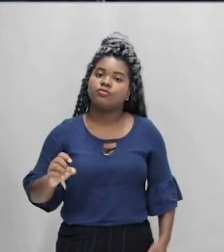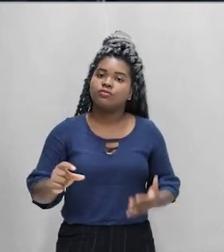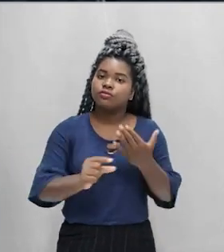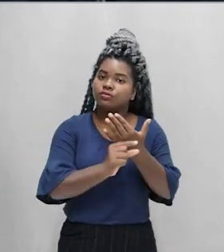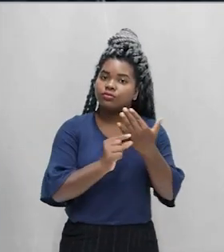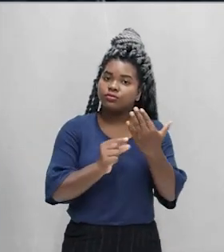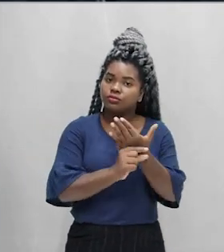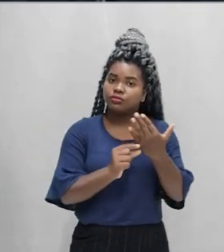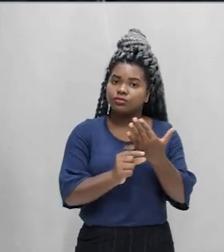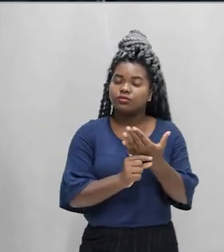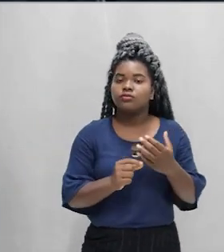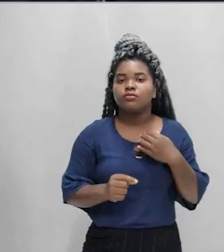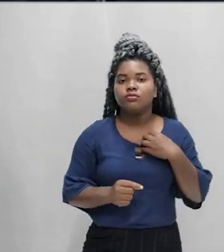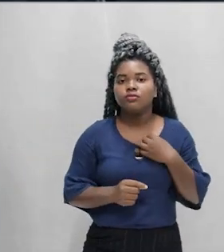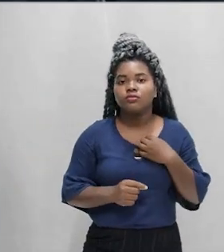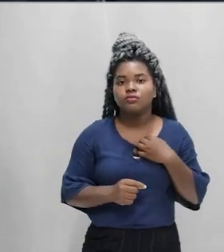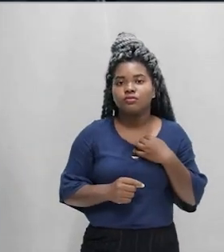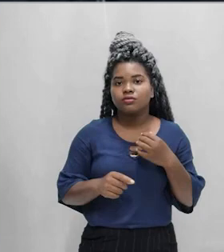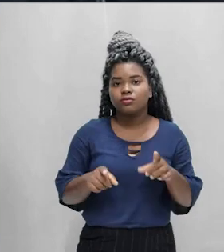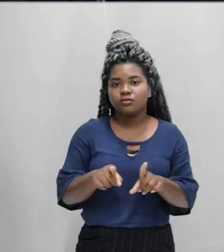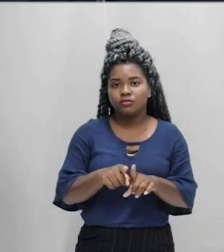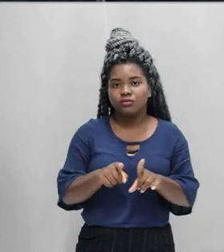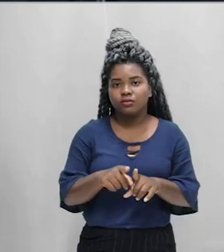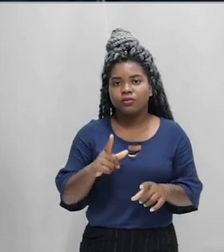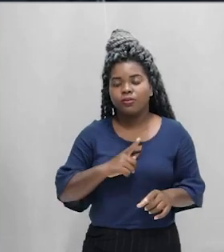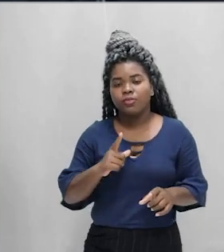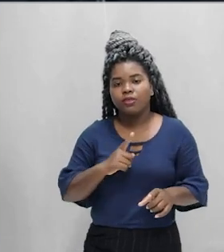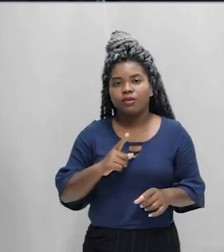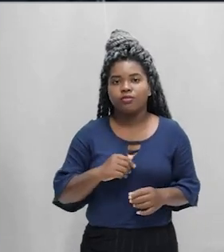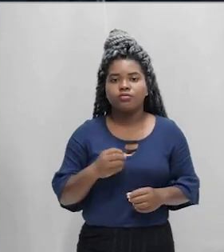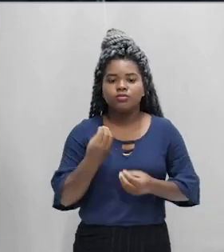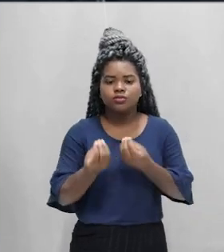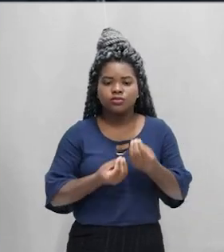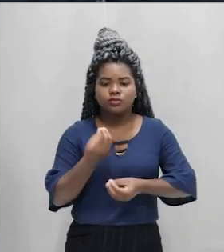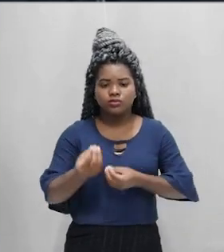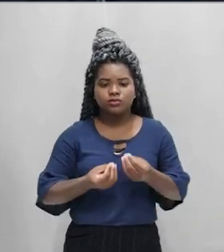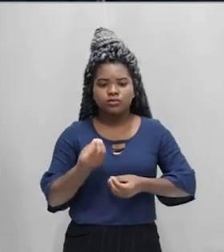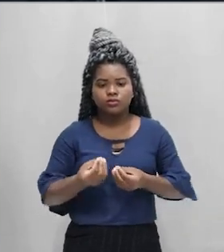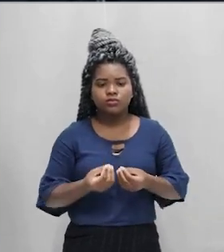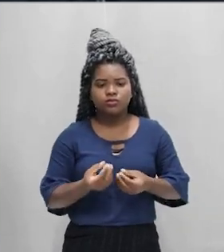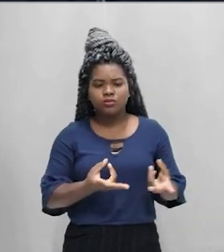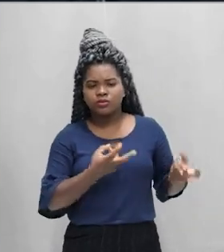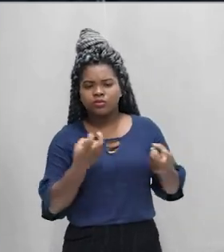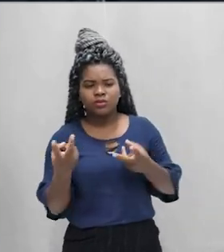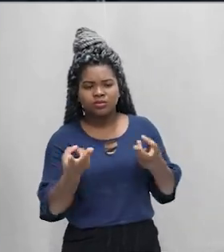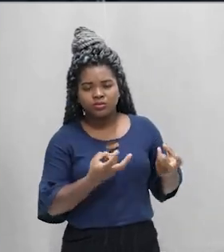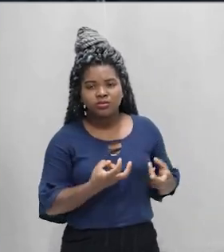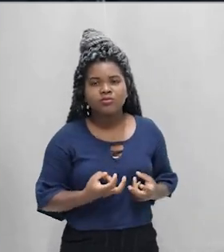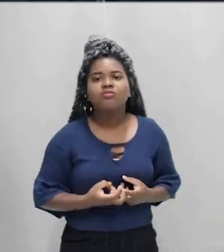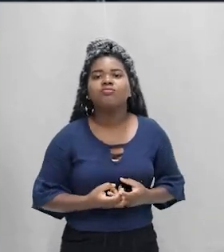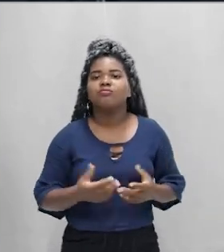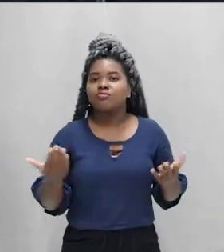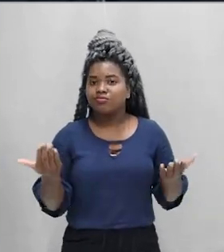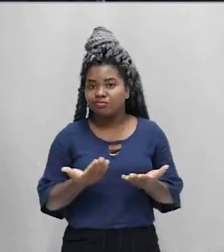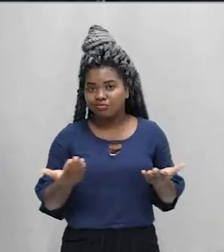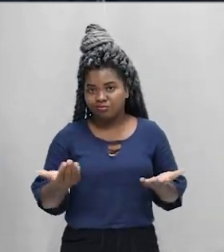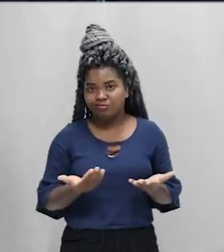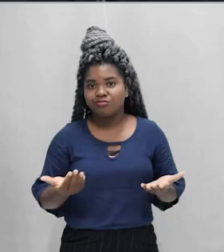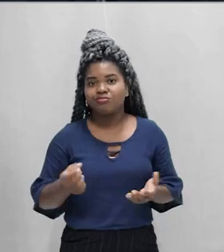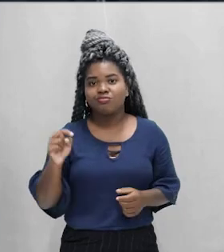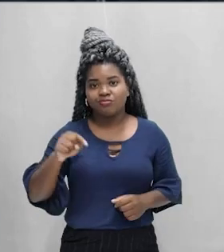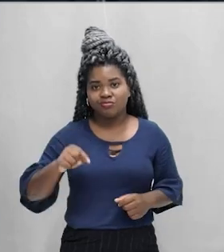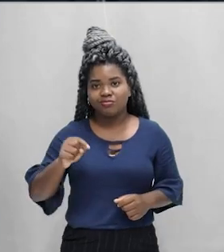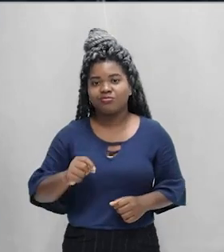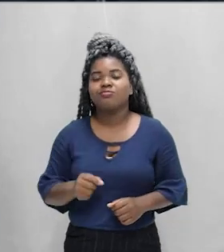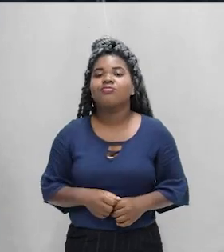já citamos essa de Queiroz, vimos como se posicionaram na questão Coimbra, que eu falei na aula anterior, e agora eu reforço